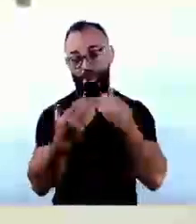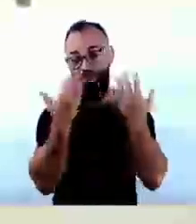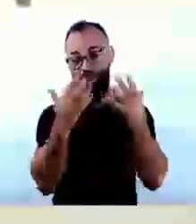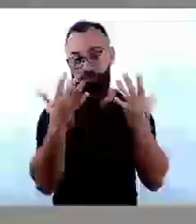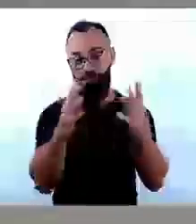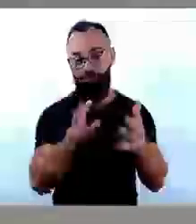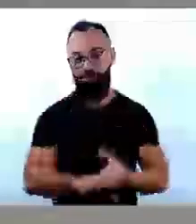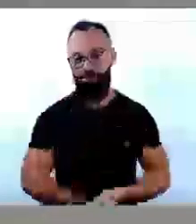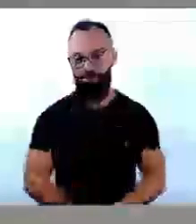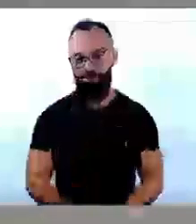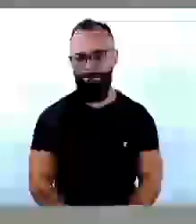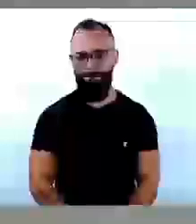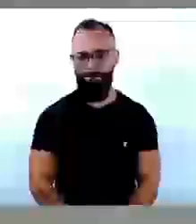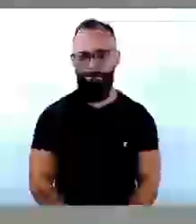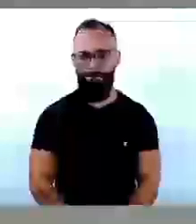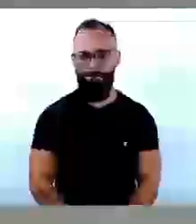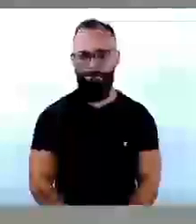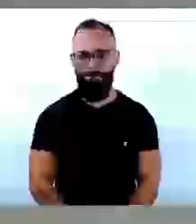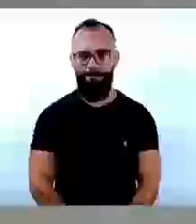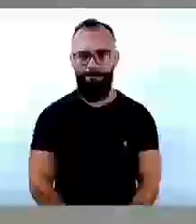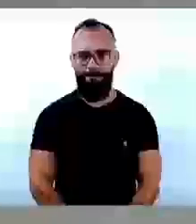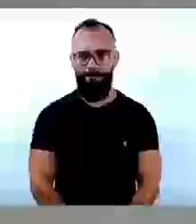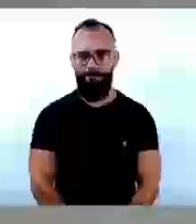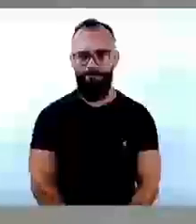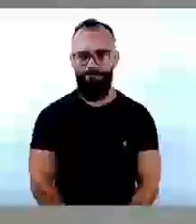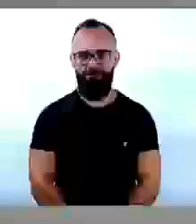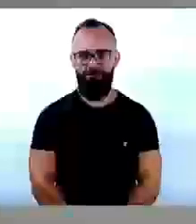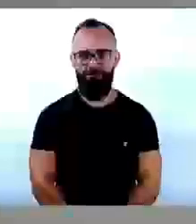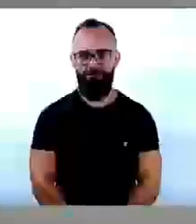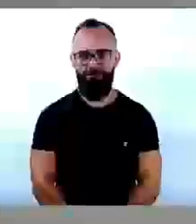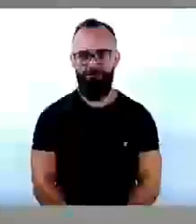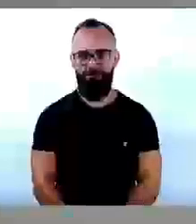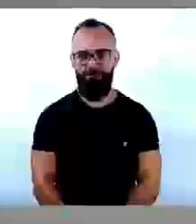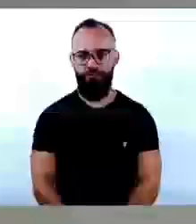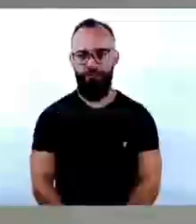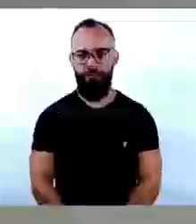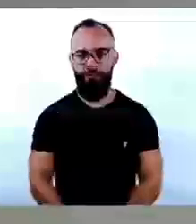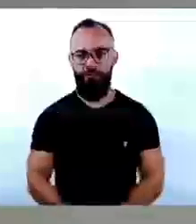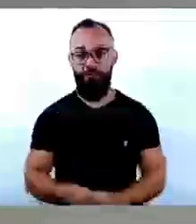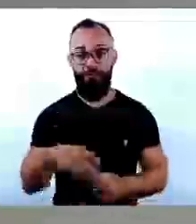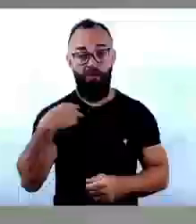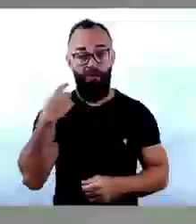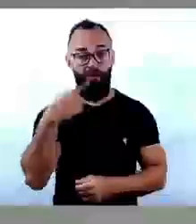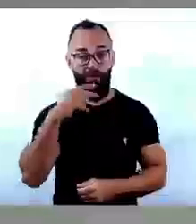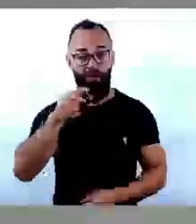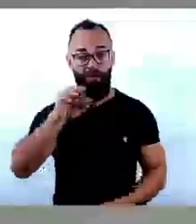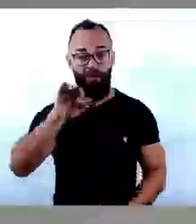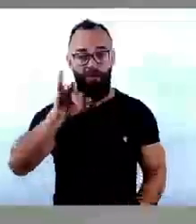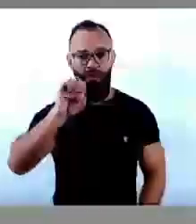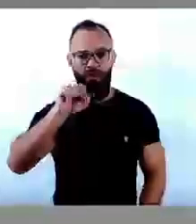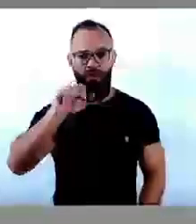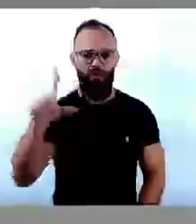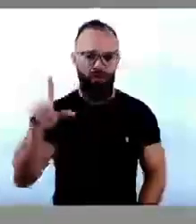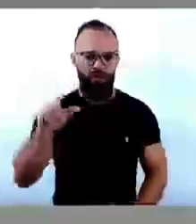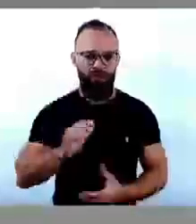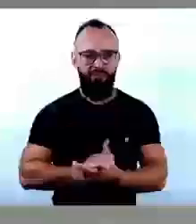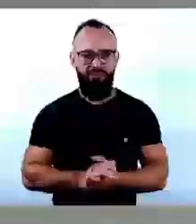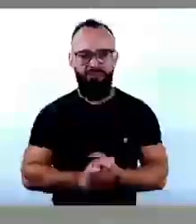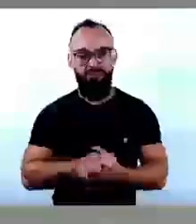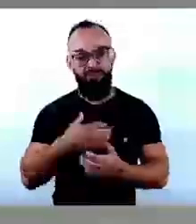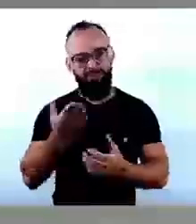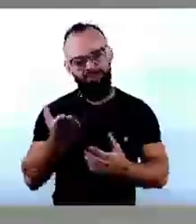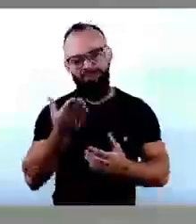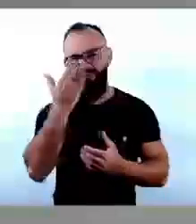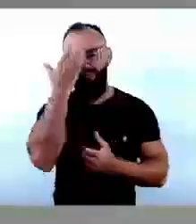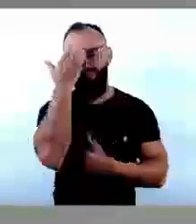obrigado muito obrigado pela contribuição o vereador Joel apenas né dizer que é um grande prazer né